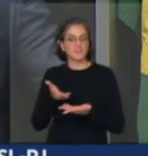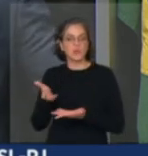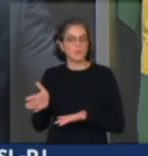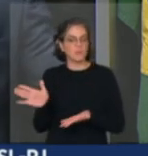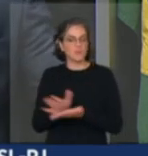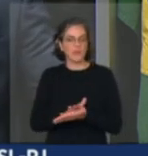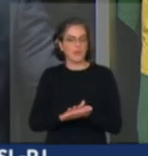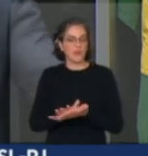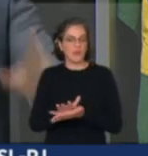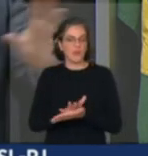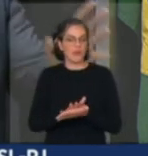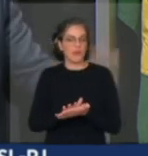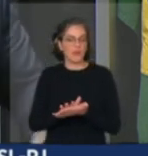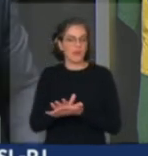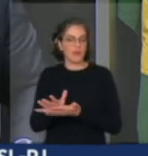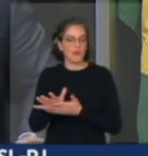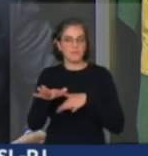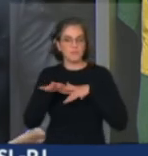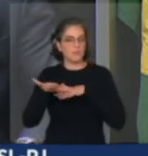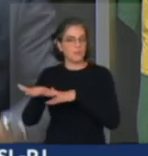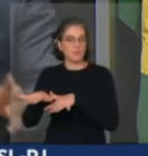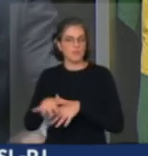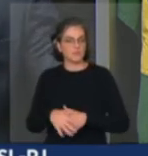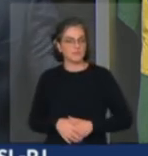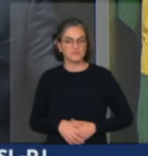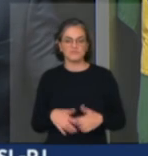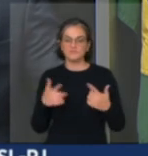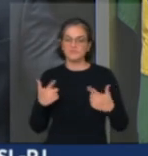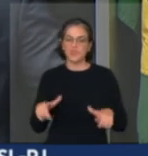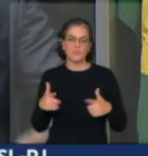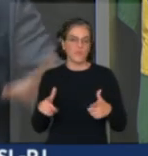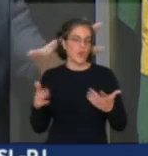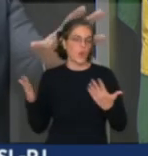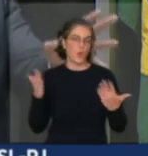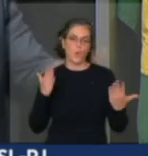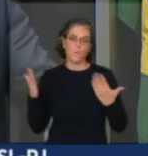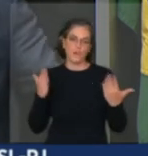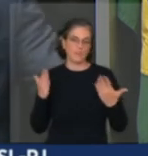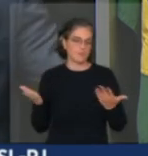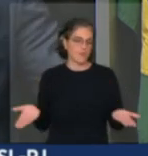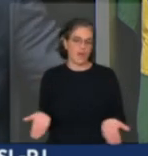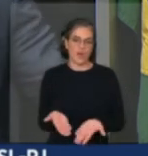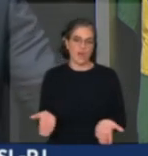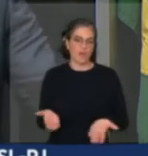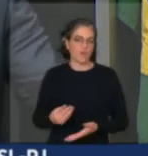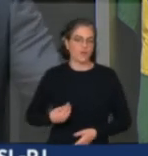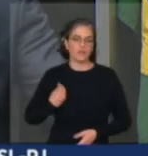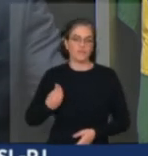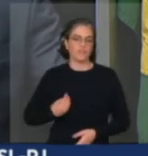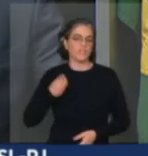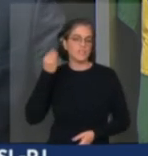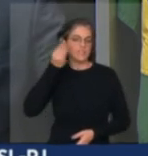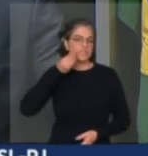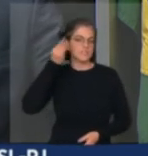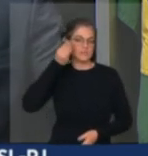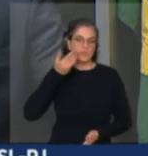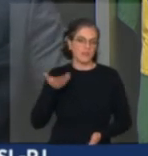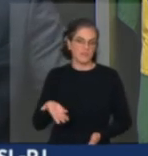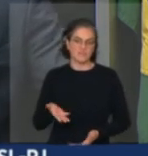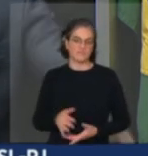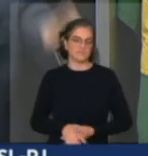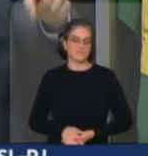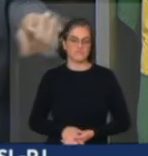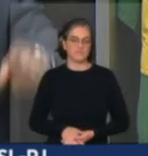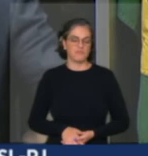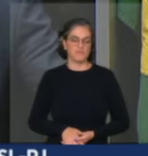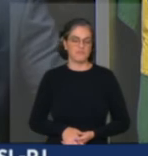é nem de longe comparado ao que se está vendo nessas pesquisas.